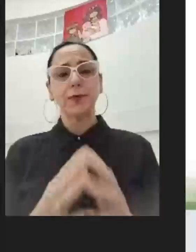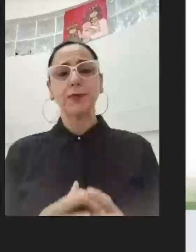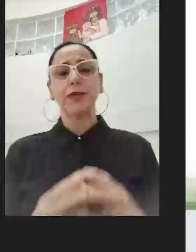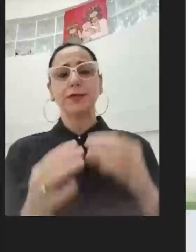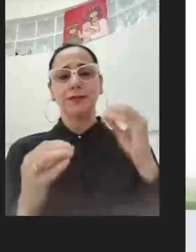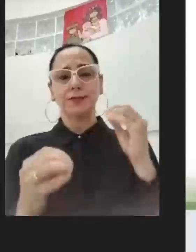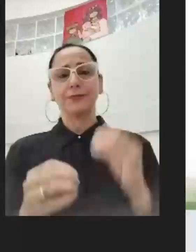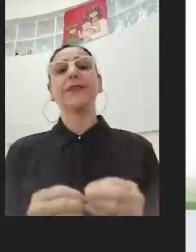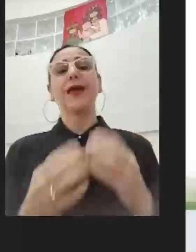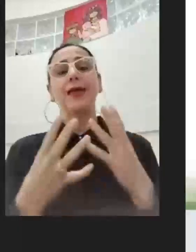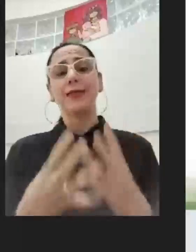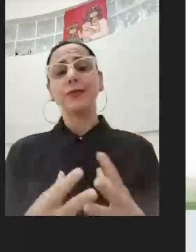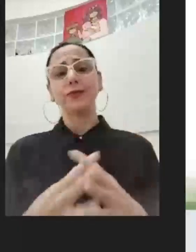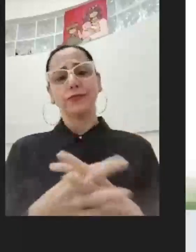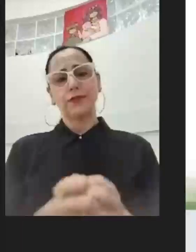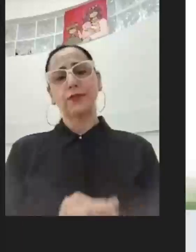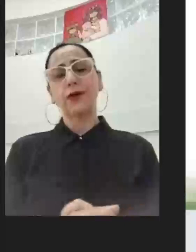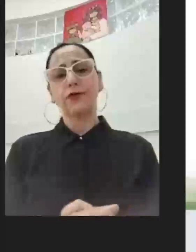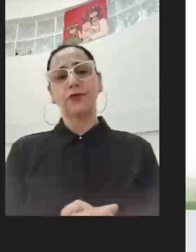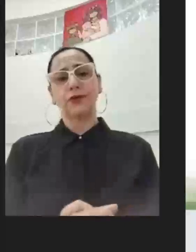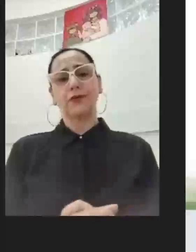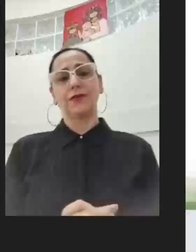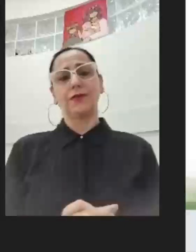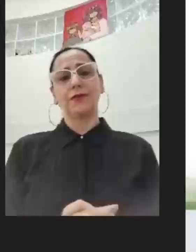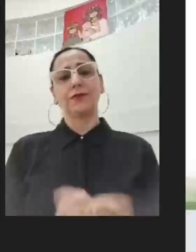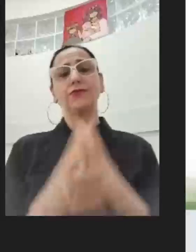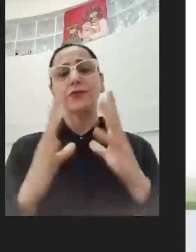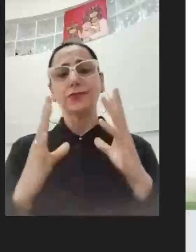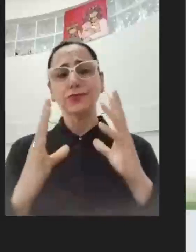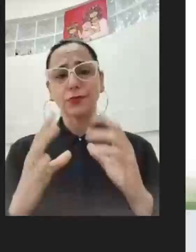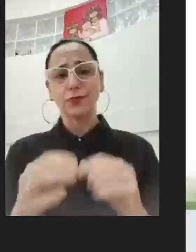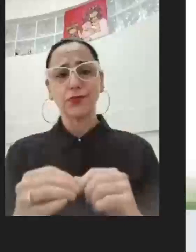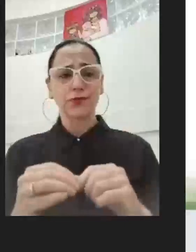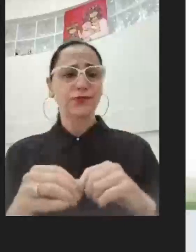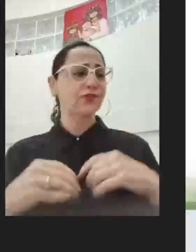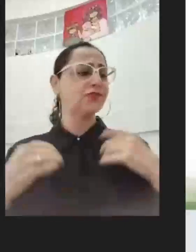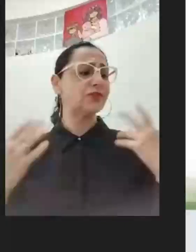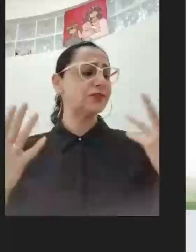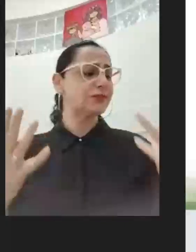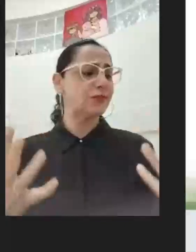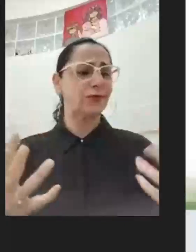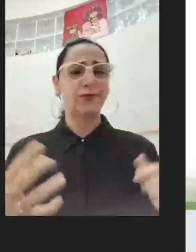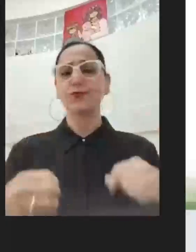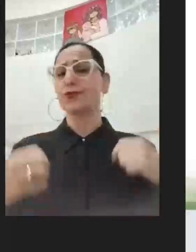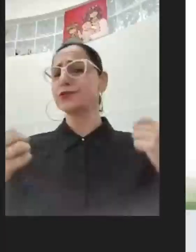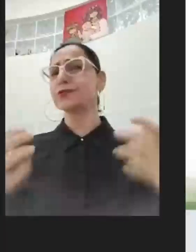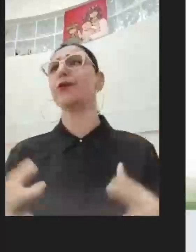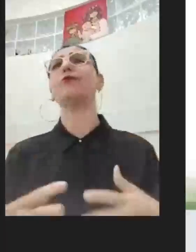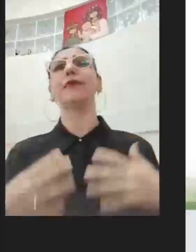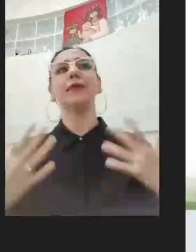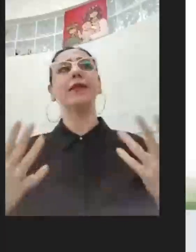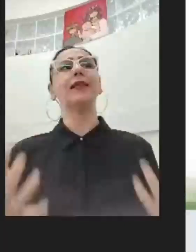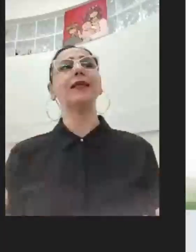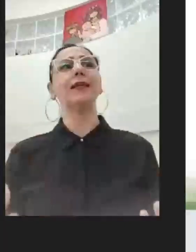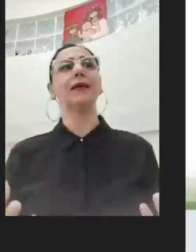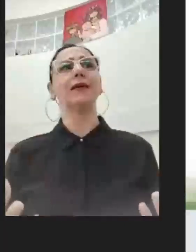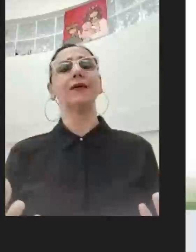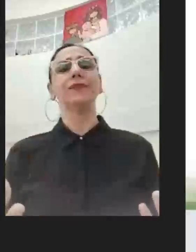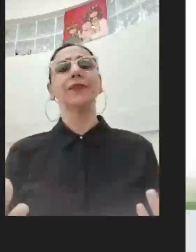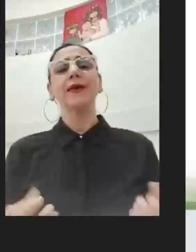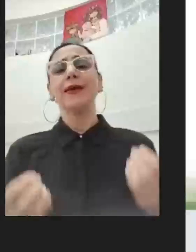que principalmente é neurofisiológica. Nós temos hormônios, a gente estressou, o cortisol,